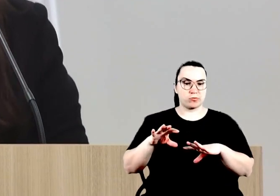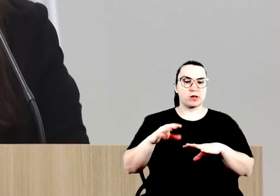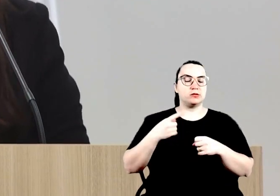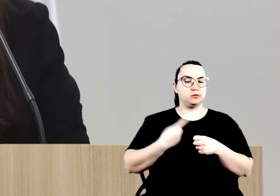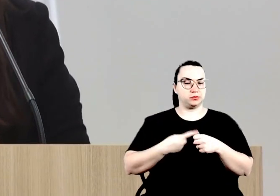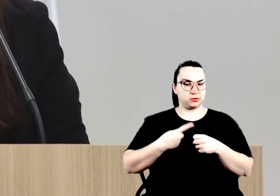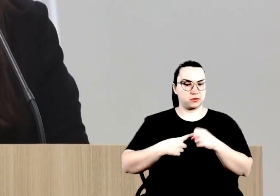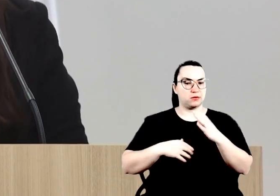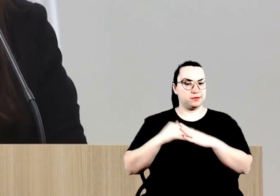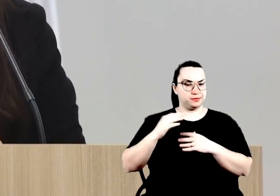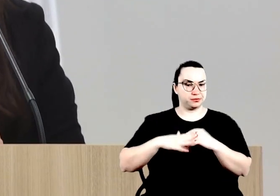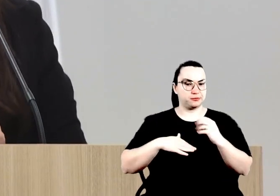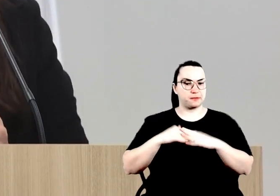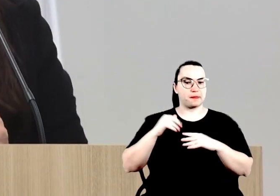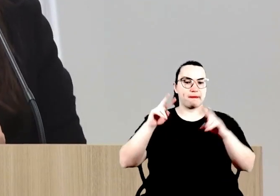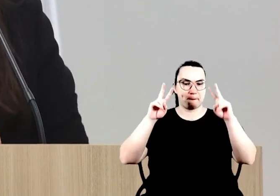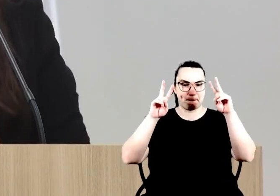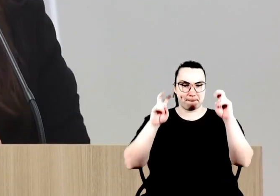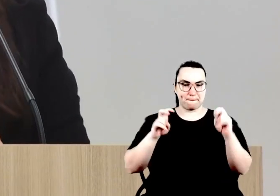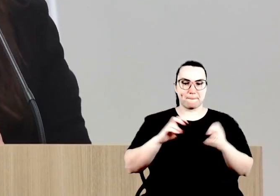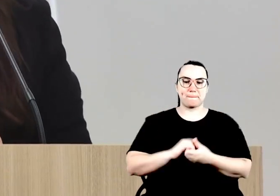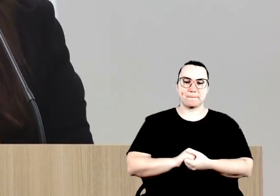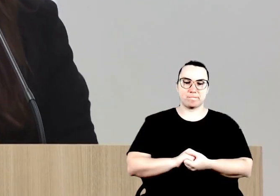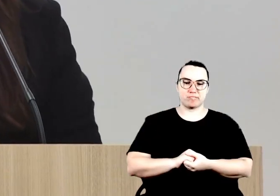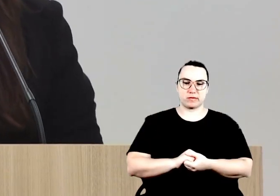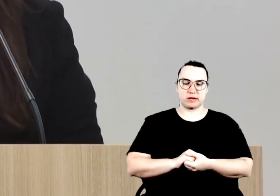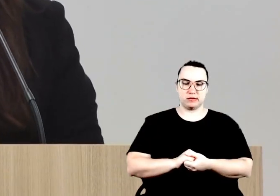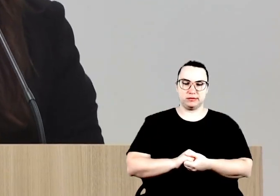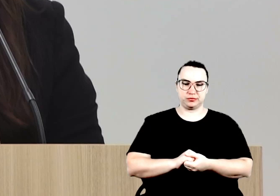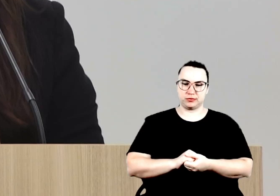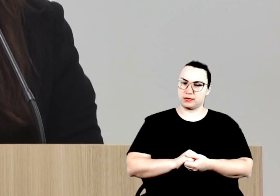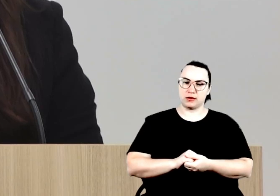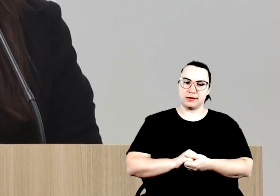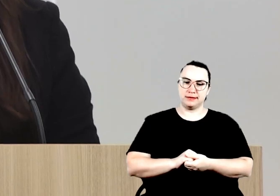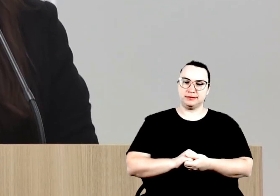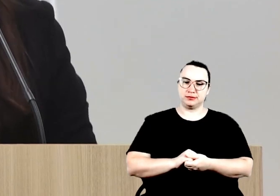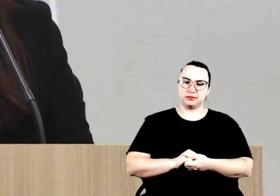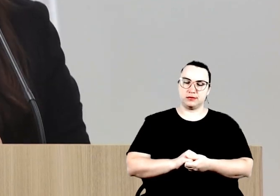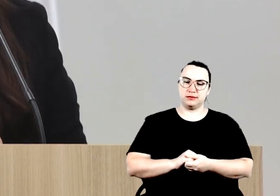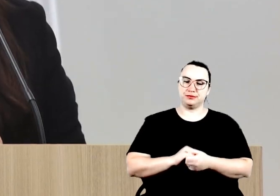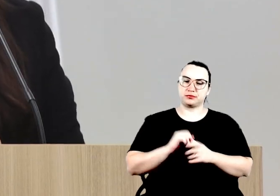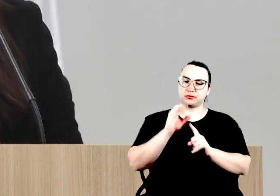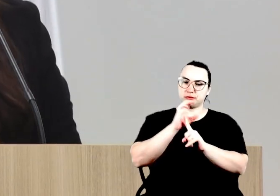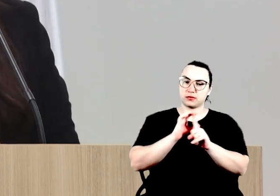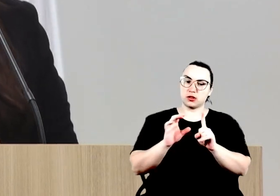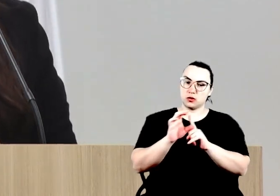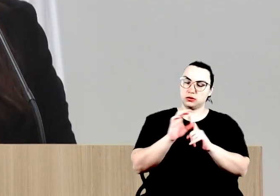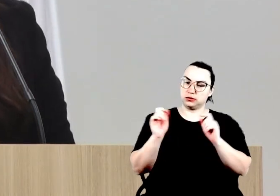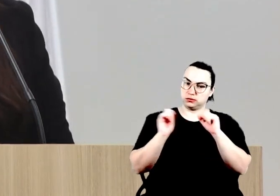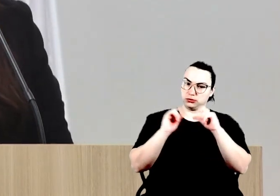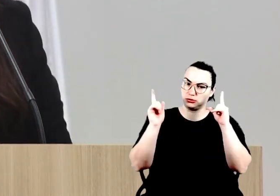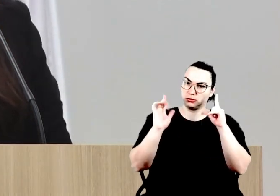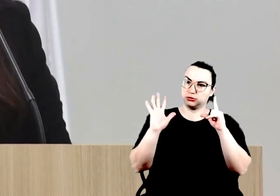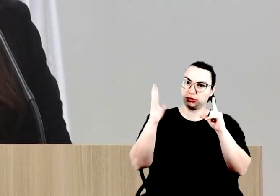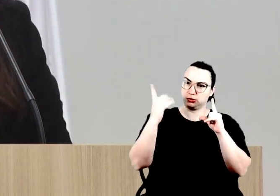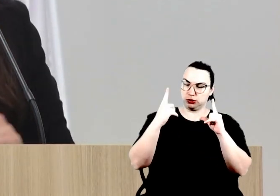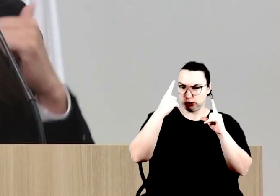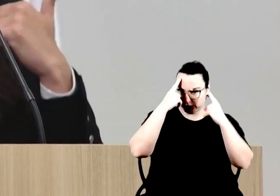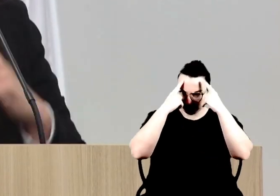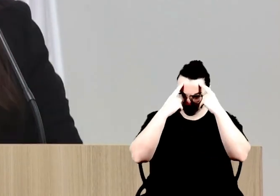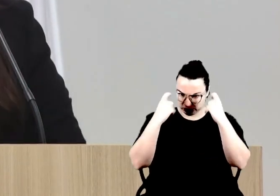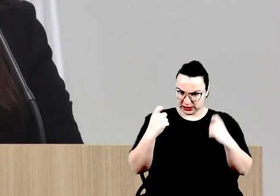sobre a temática, o despertar da comunidade para situações de violência